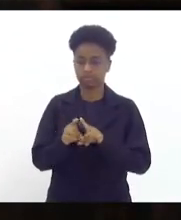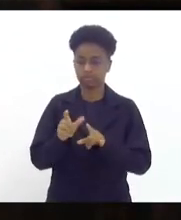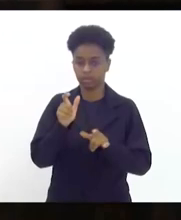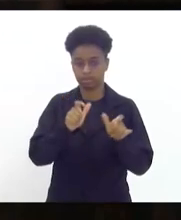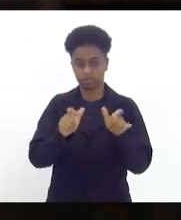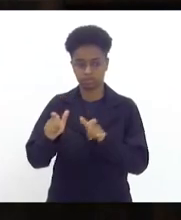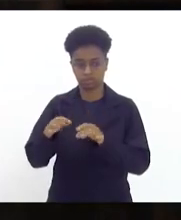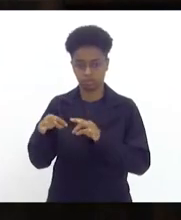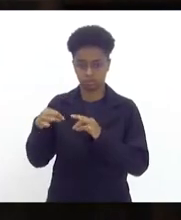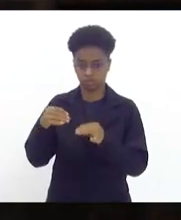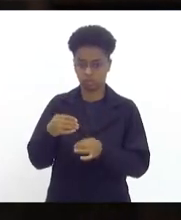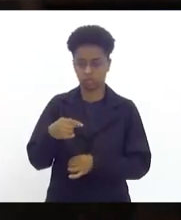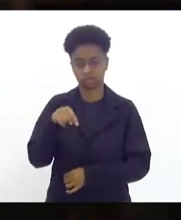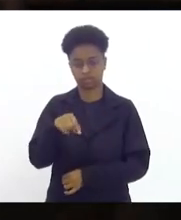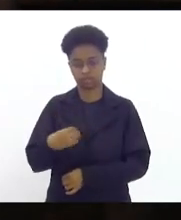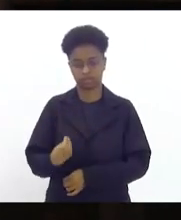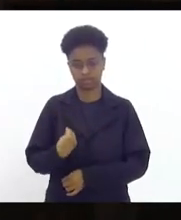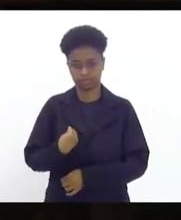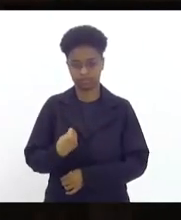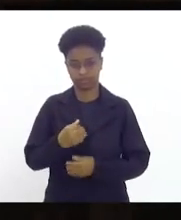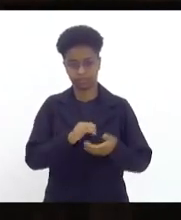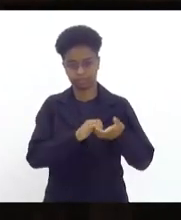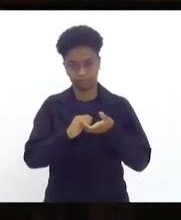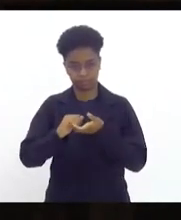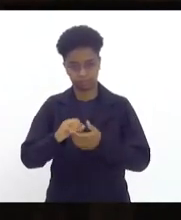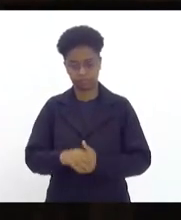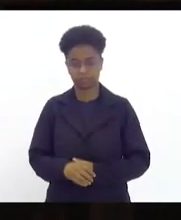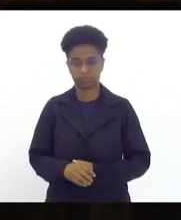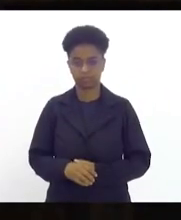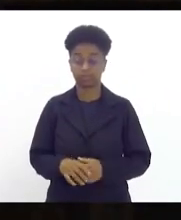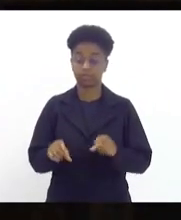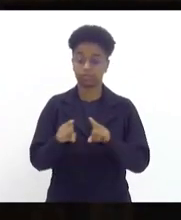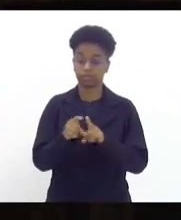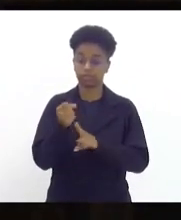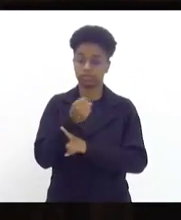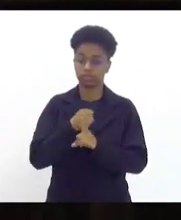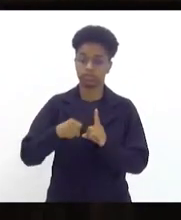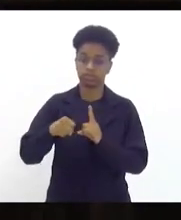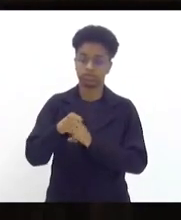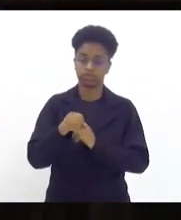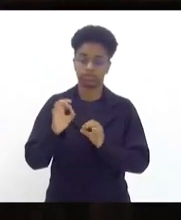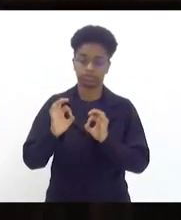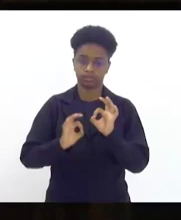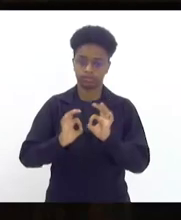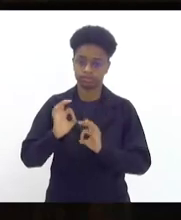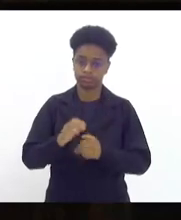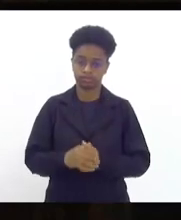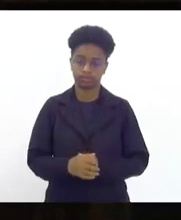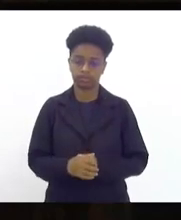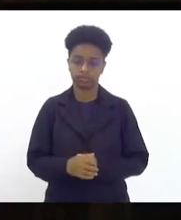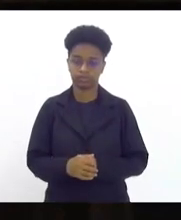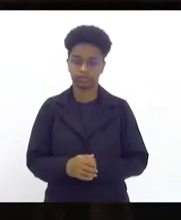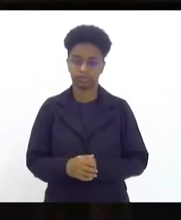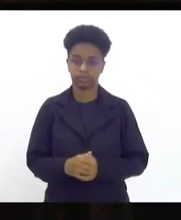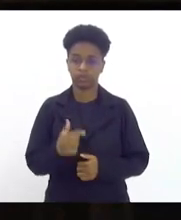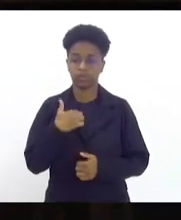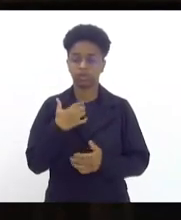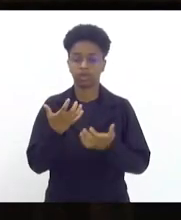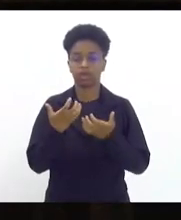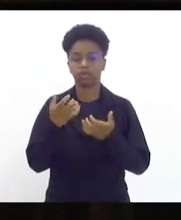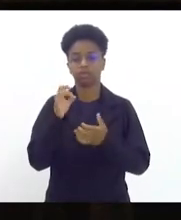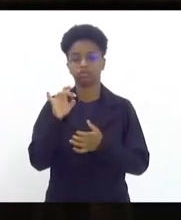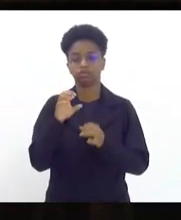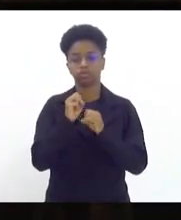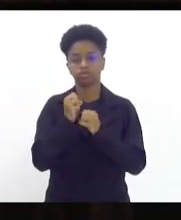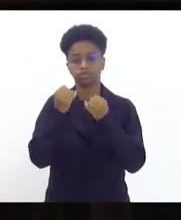oficiais Coronel a sociedade civil organizada eu gostaria de só esclarecer